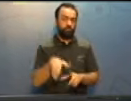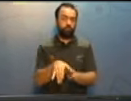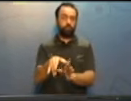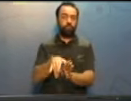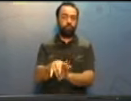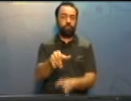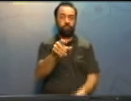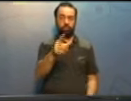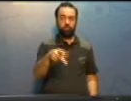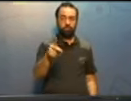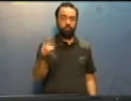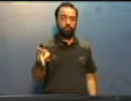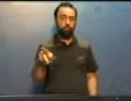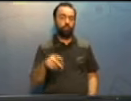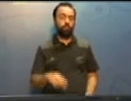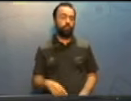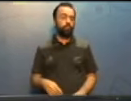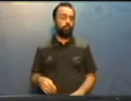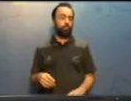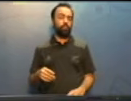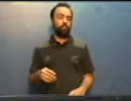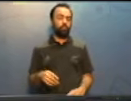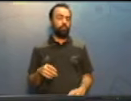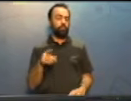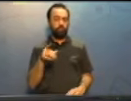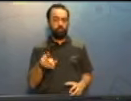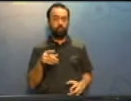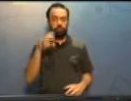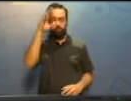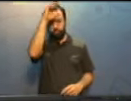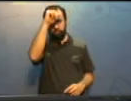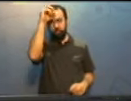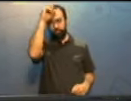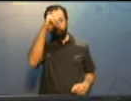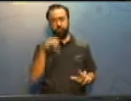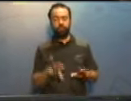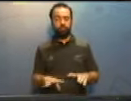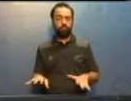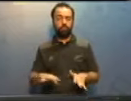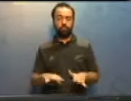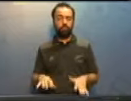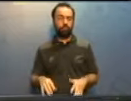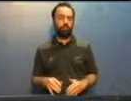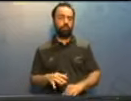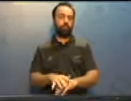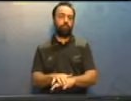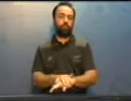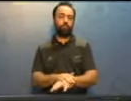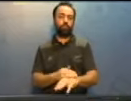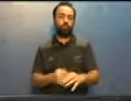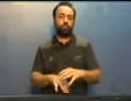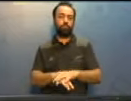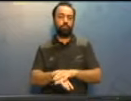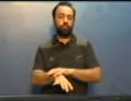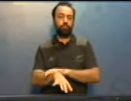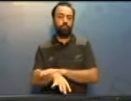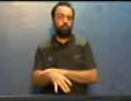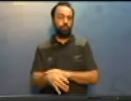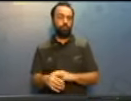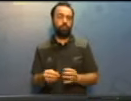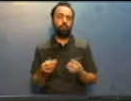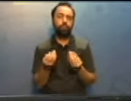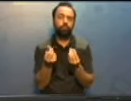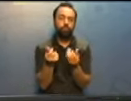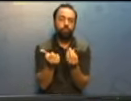instruções. Ao ouvir essas instruções, nós aprendemos a fazer esses movimentos e colocamos eles em prática. O tato, através